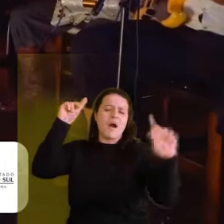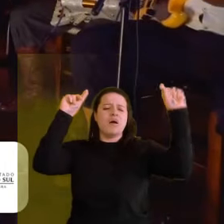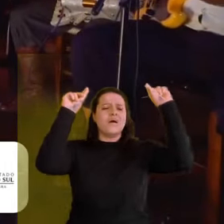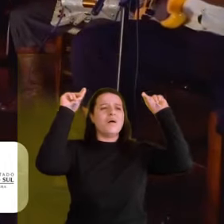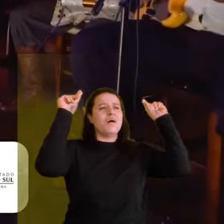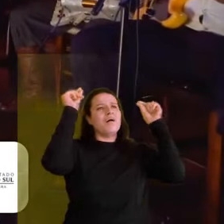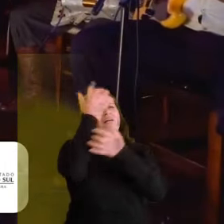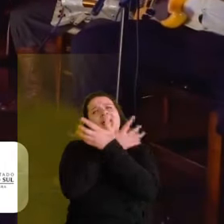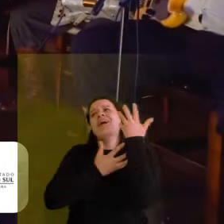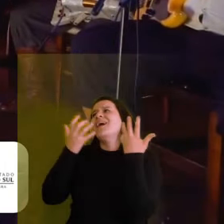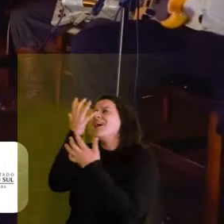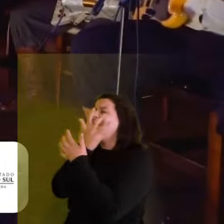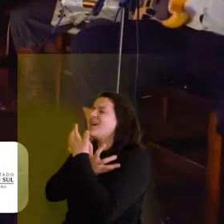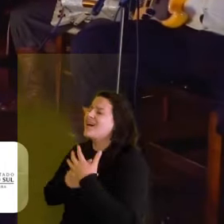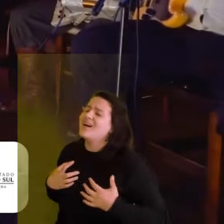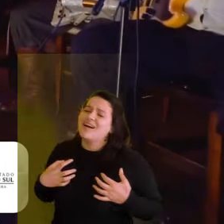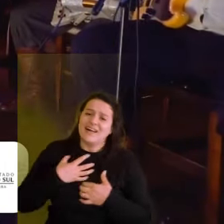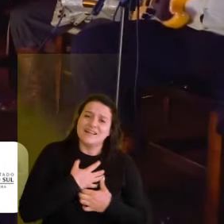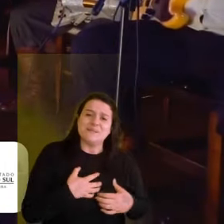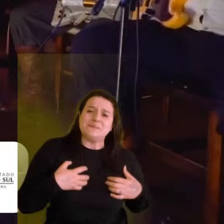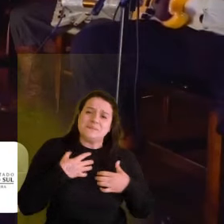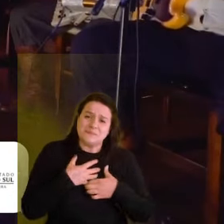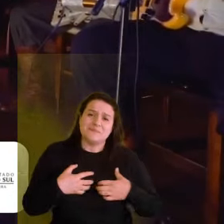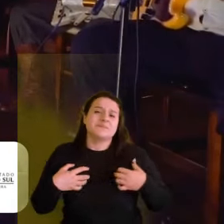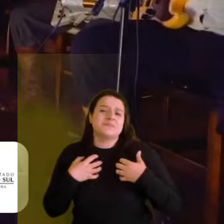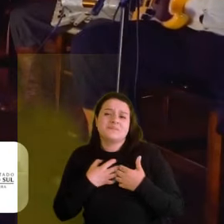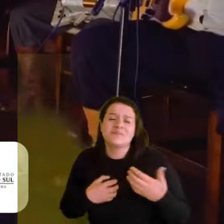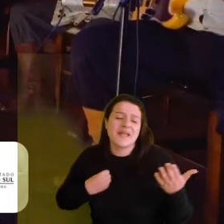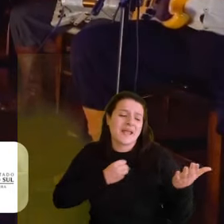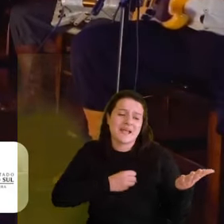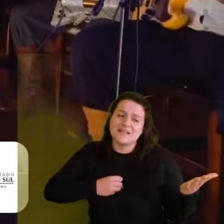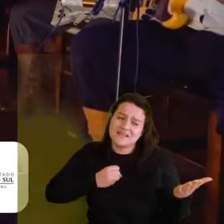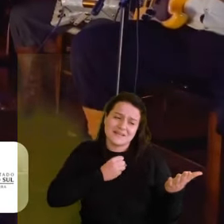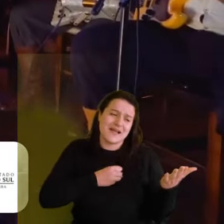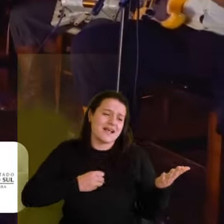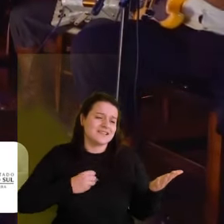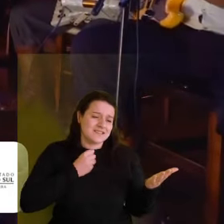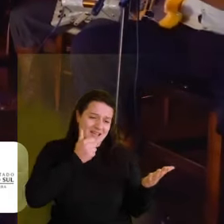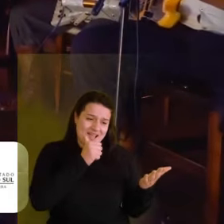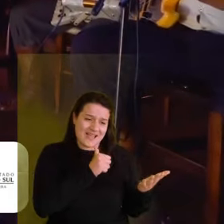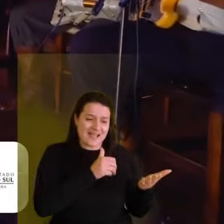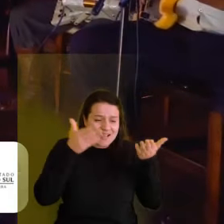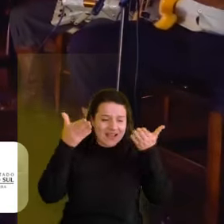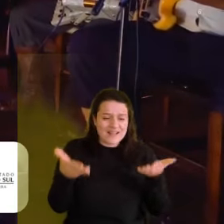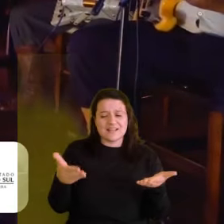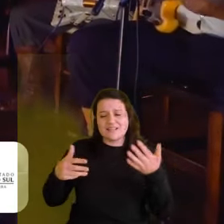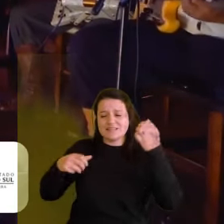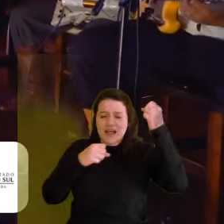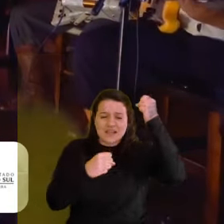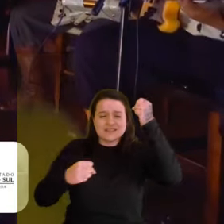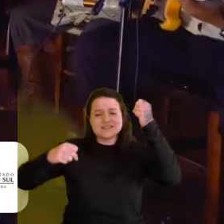oh, oh, oh. Que saudade dela, que na estância teu cavalo